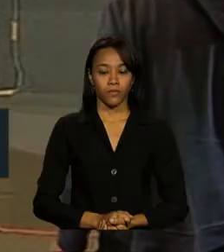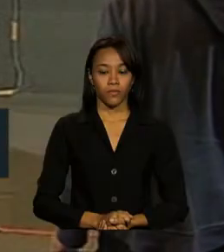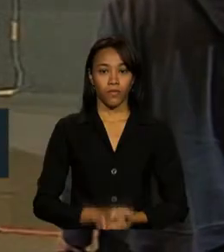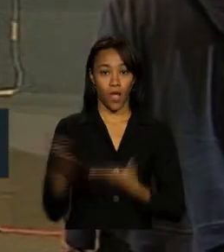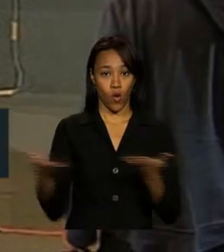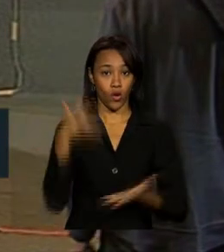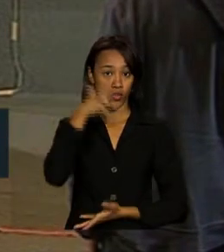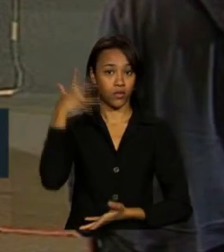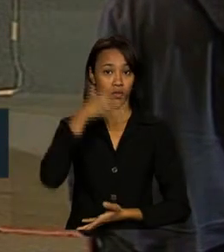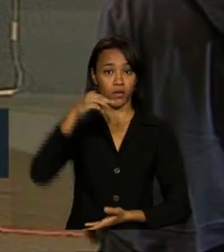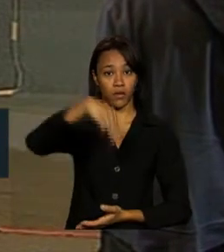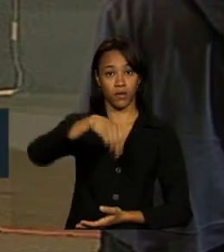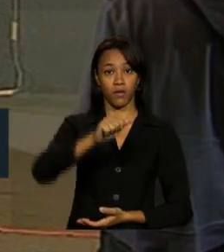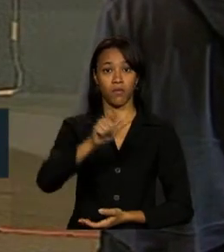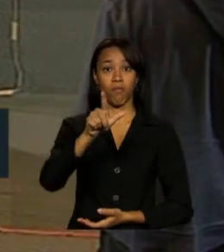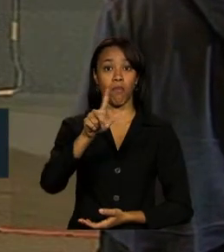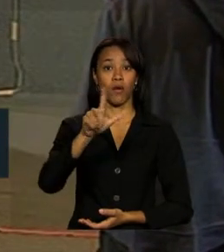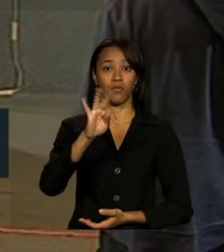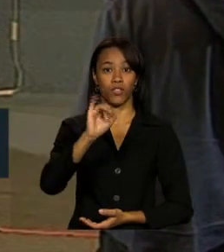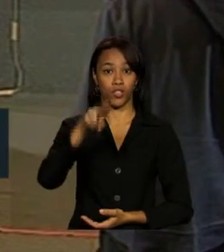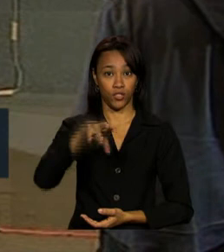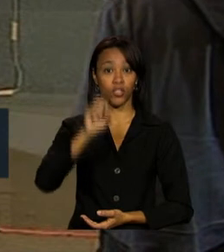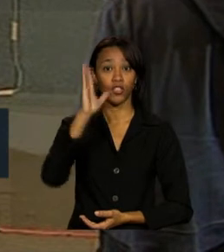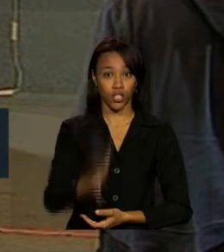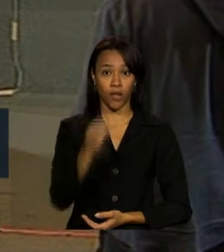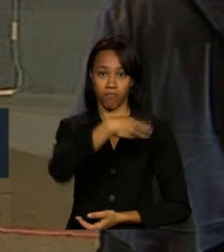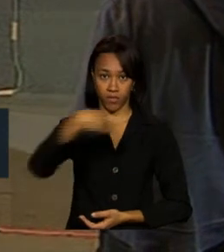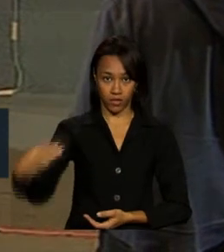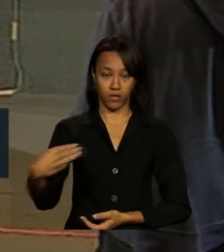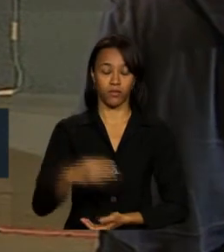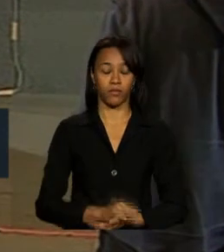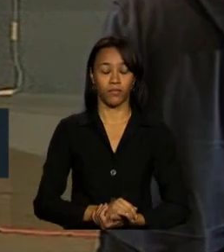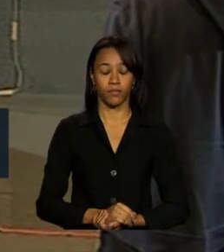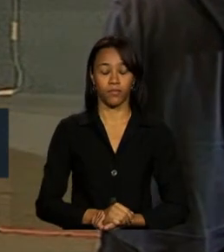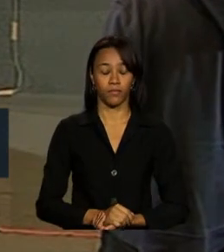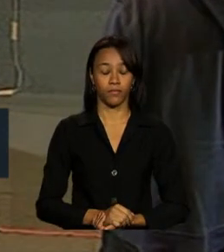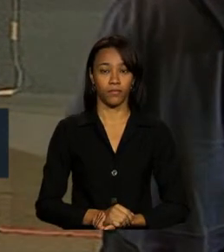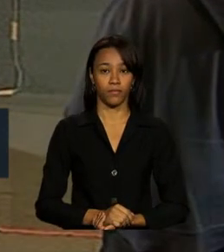Passaremos a ouvir a senhora Matilde Ribeiro, que foi ministra da CEPED.